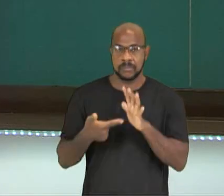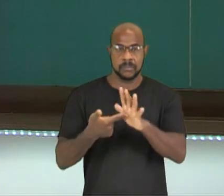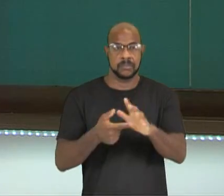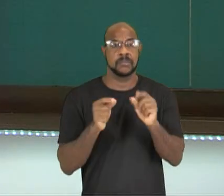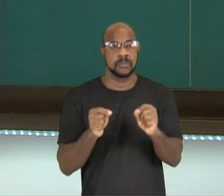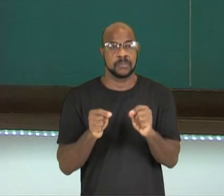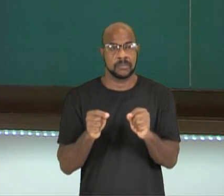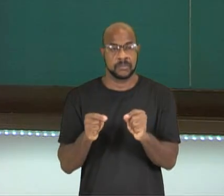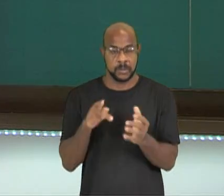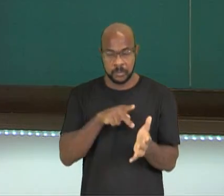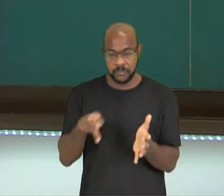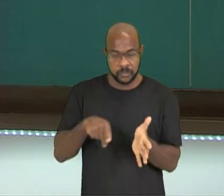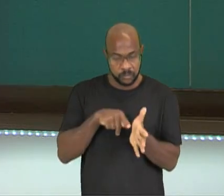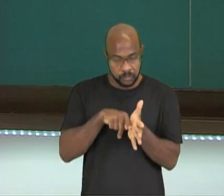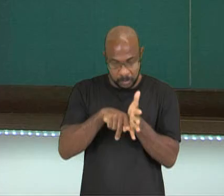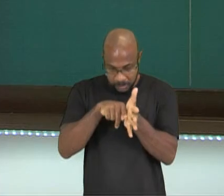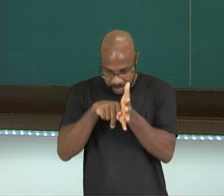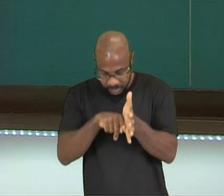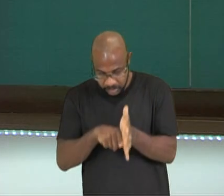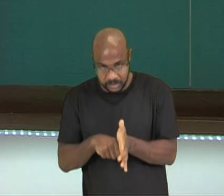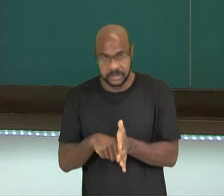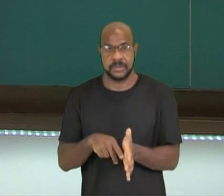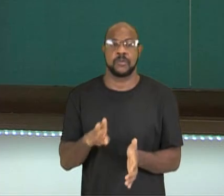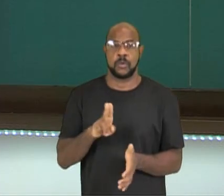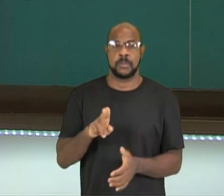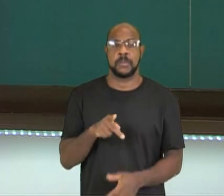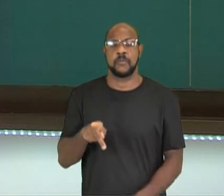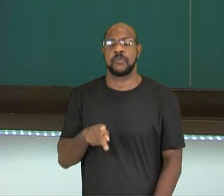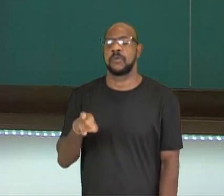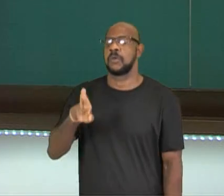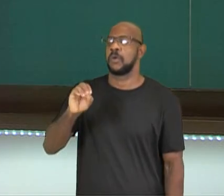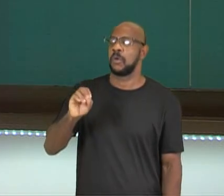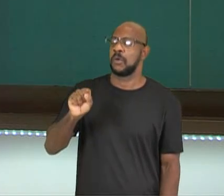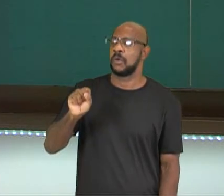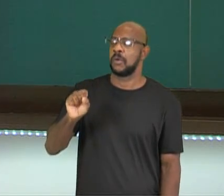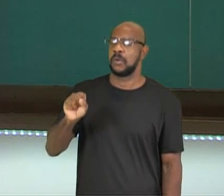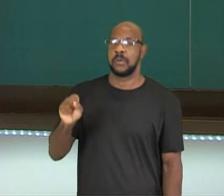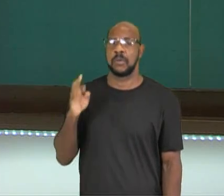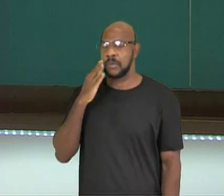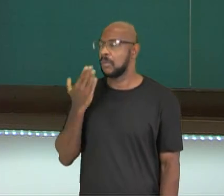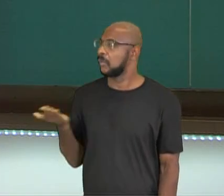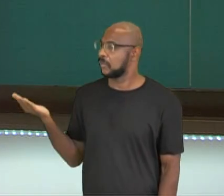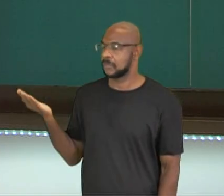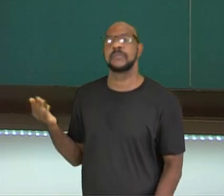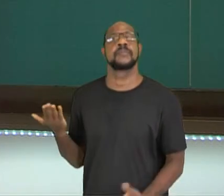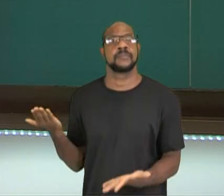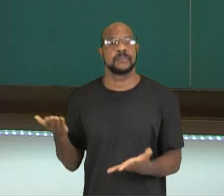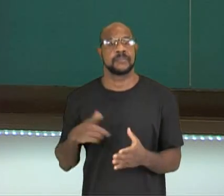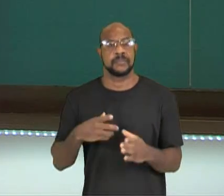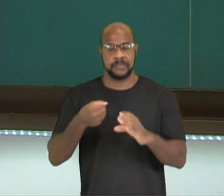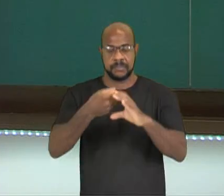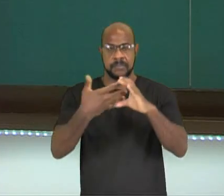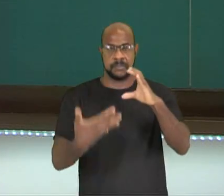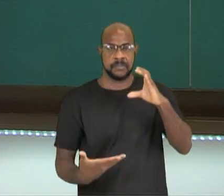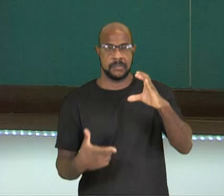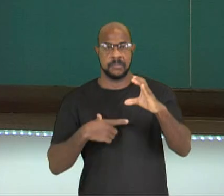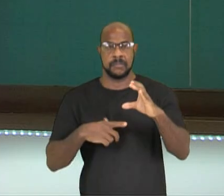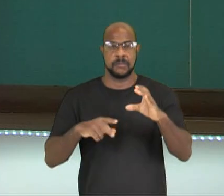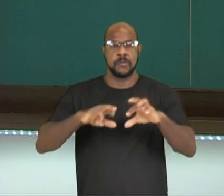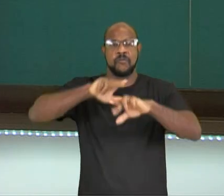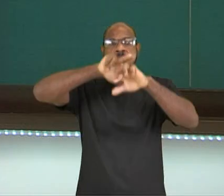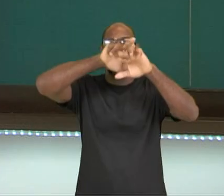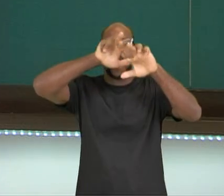também. Então, nós vamos ter várias áreas de planaltos aqui, né? Caracterizadas, estão numeradas porque são